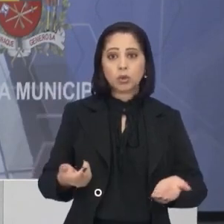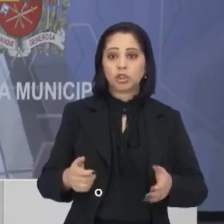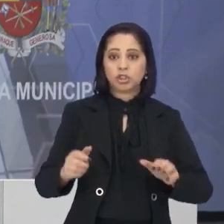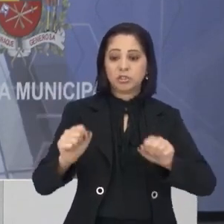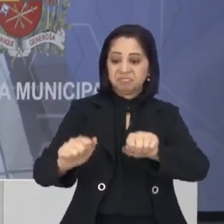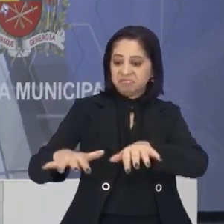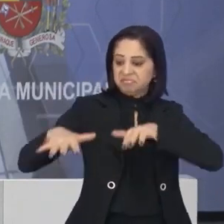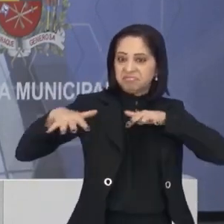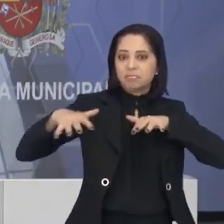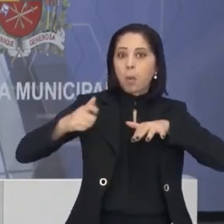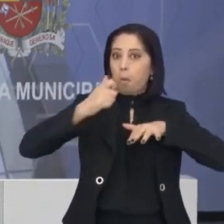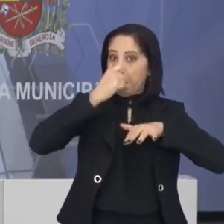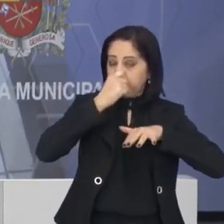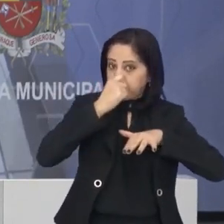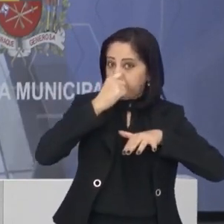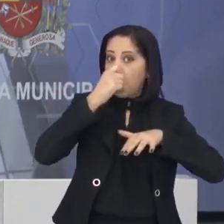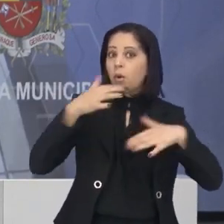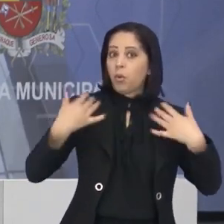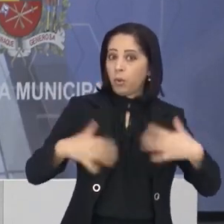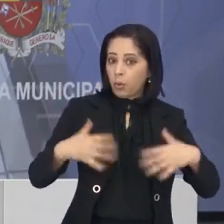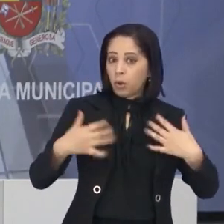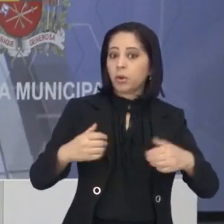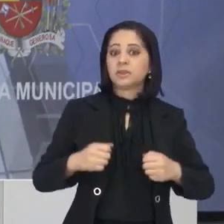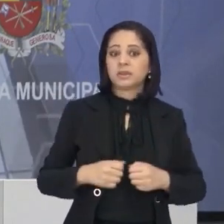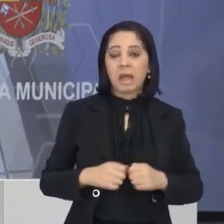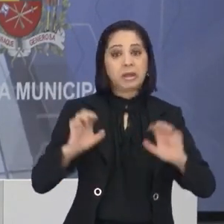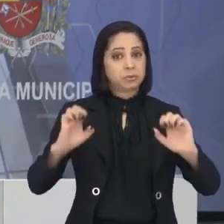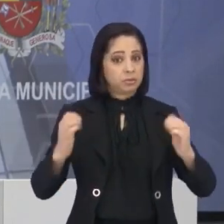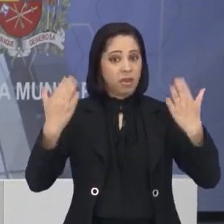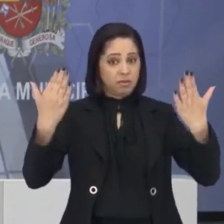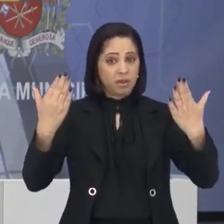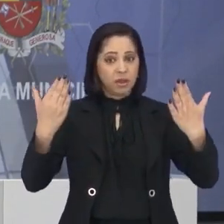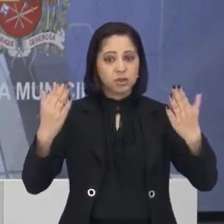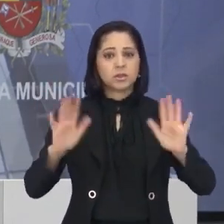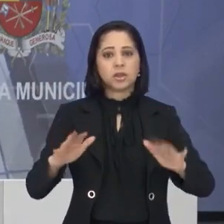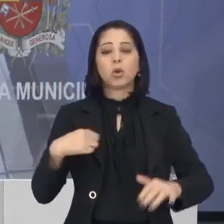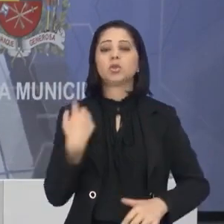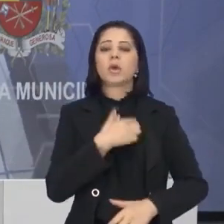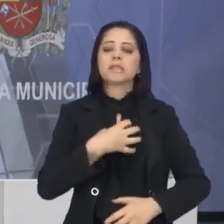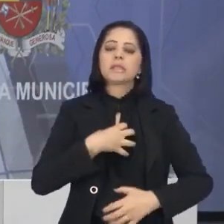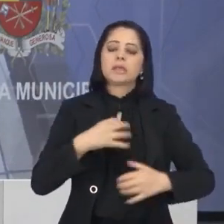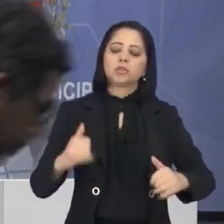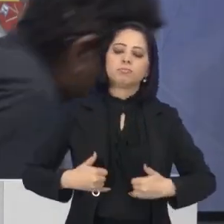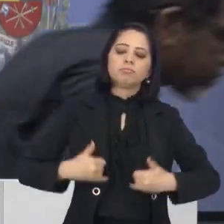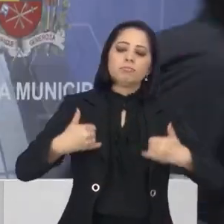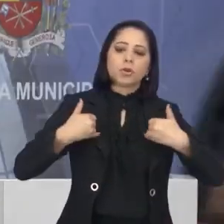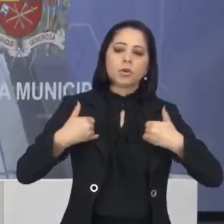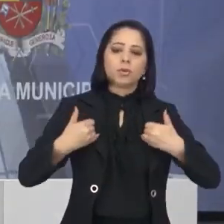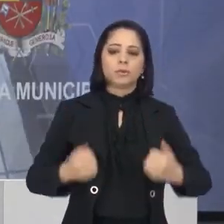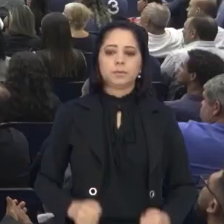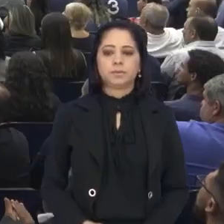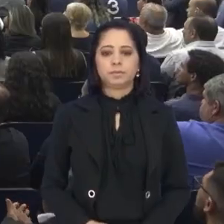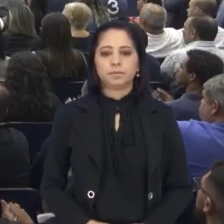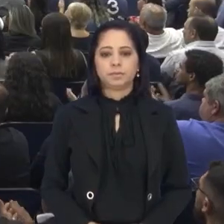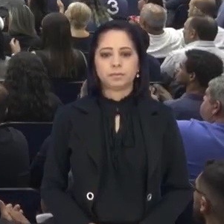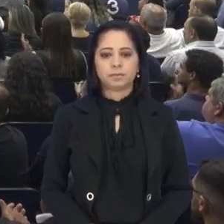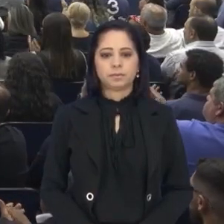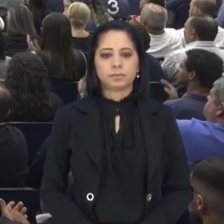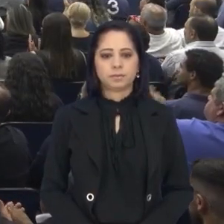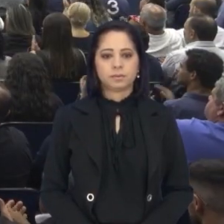que a gente não vê a casa cheia dessa forma assim num evento e para nós é uma grande honra muito obrigado a todos um excelente evento